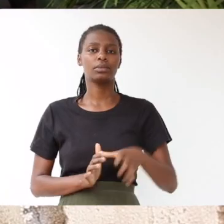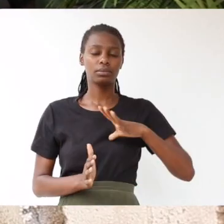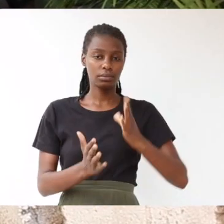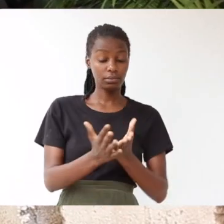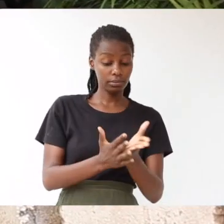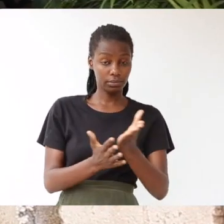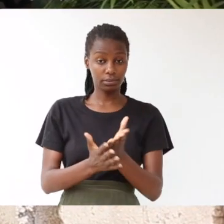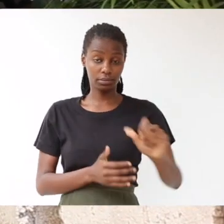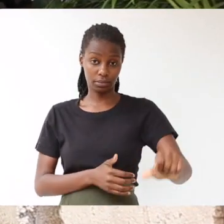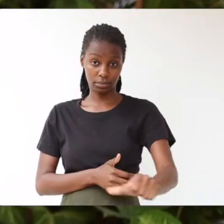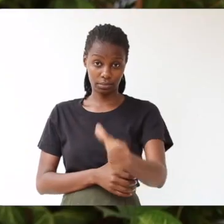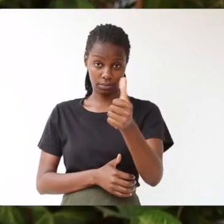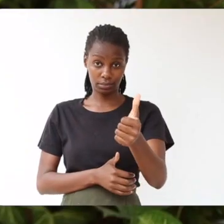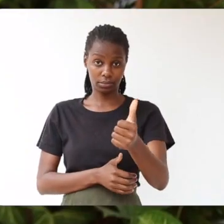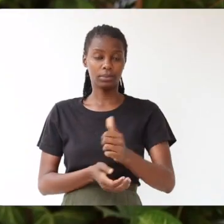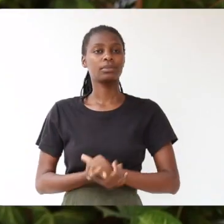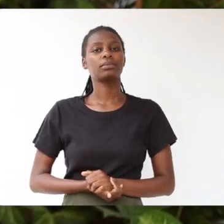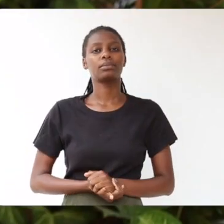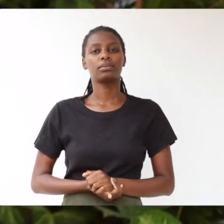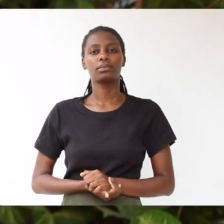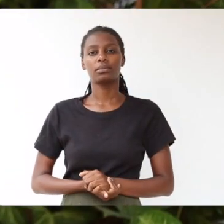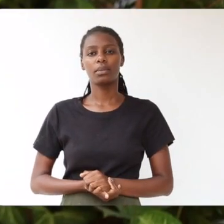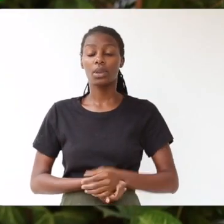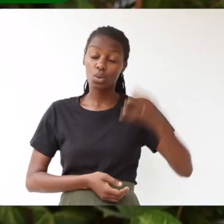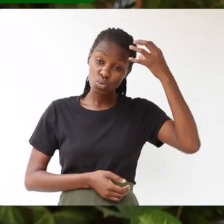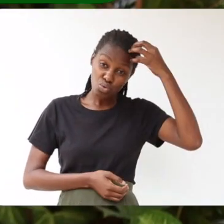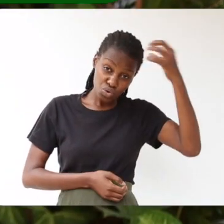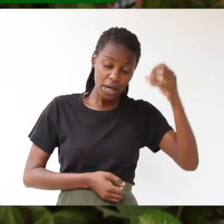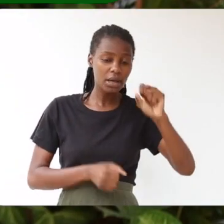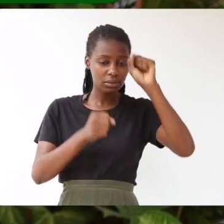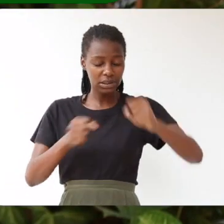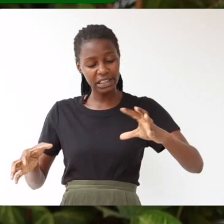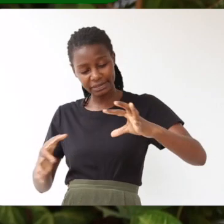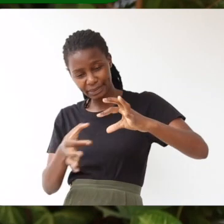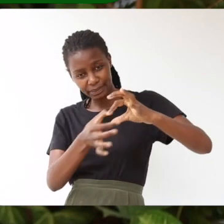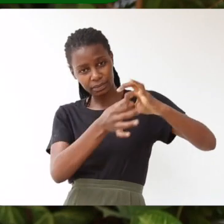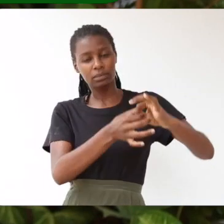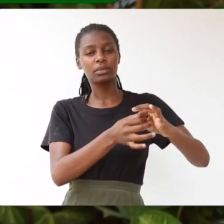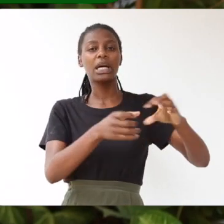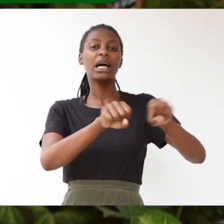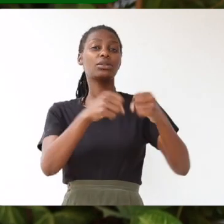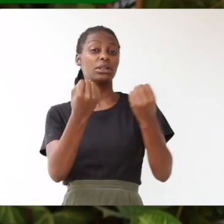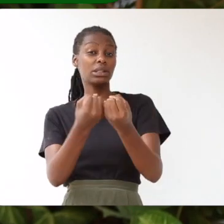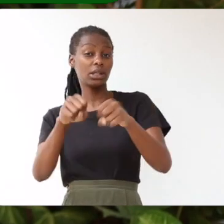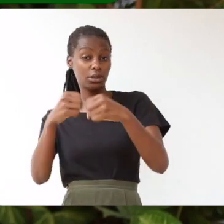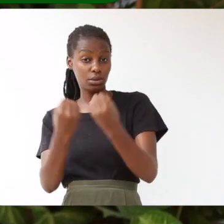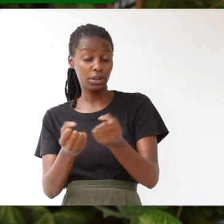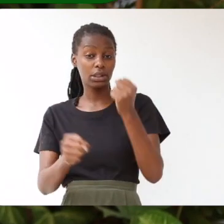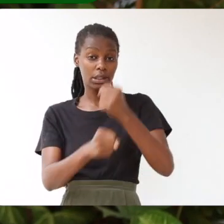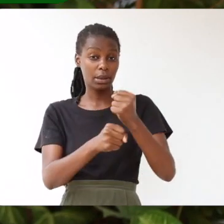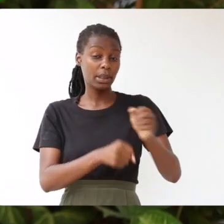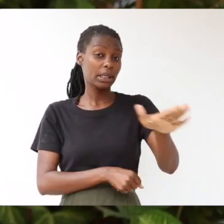a melhoria. O governo deve se aliar às organizações da sociedade civil que trabalham na área da